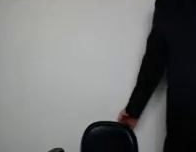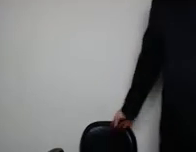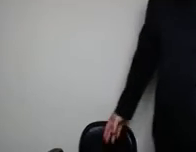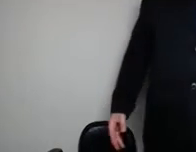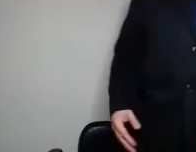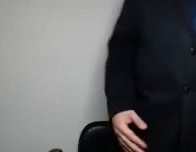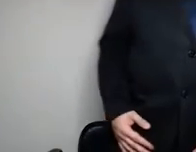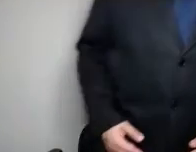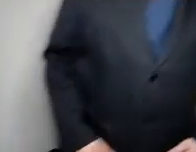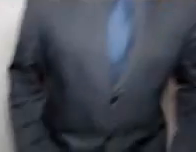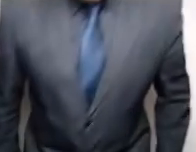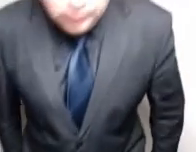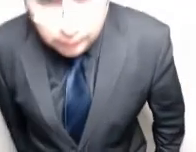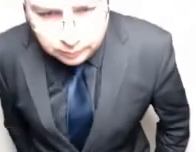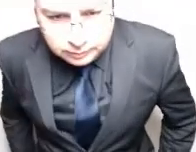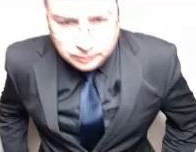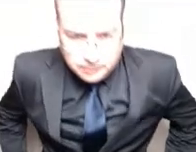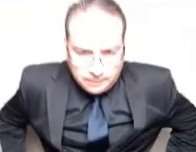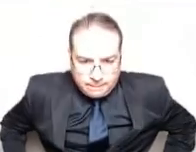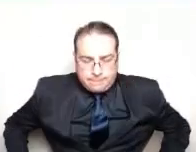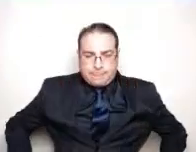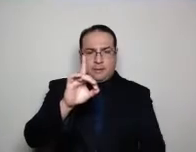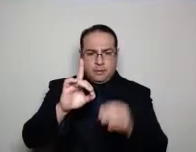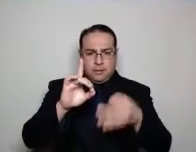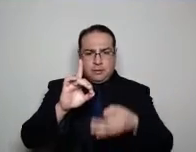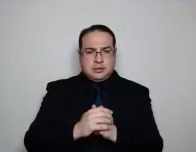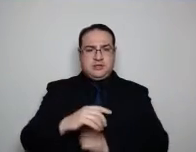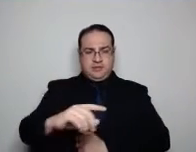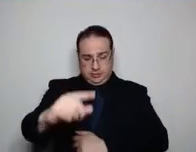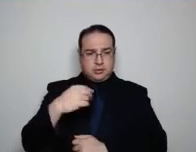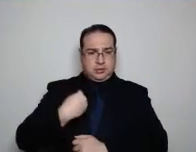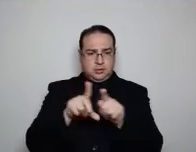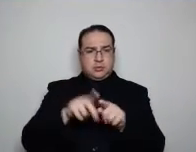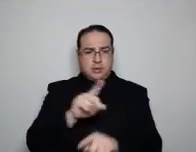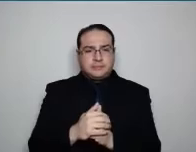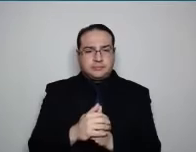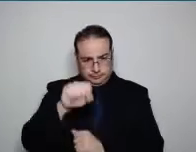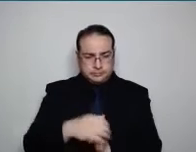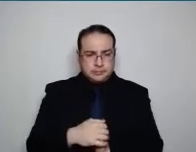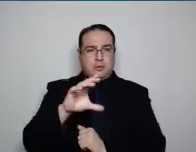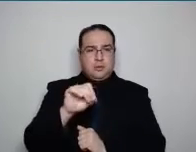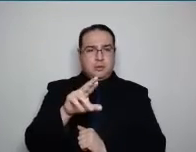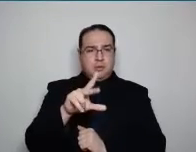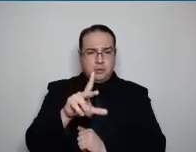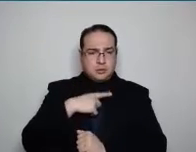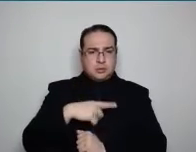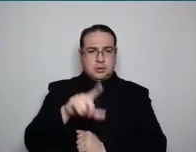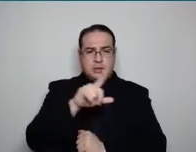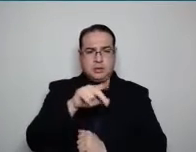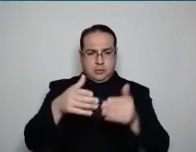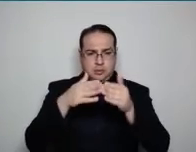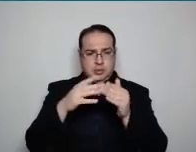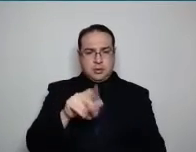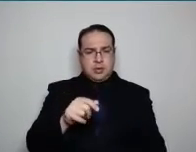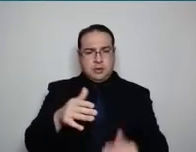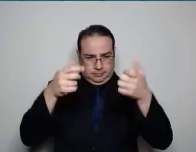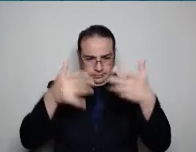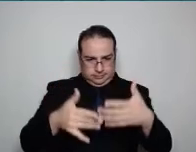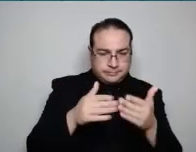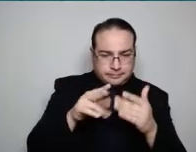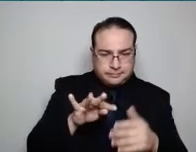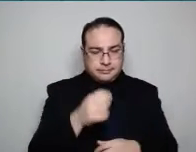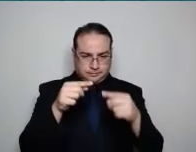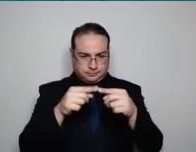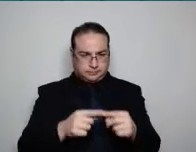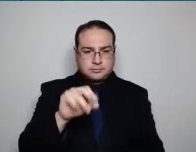mandou. Esse foi o que Zeneide pediu visto, tá. Doutor Cornélio, bom dia. Bom dia. Me desculpe a